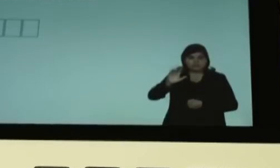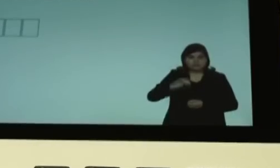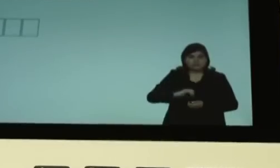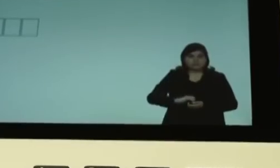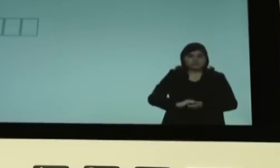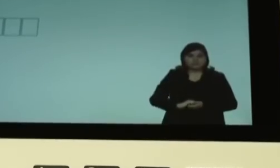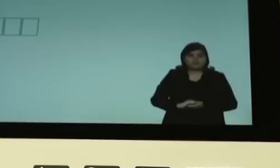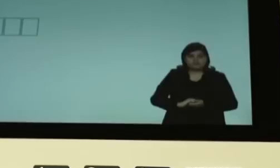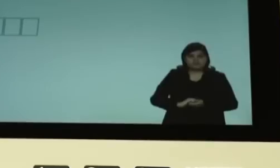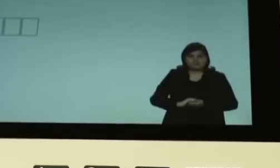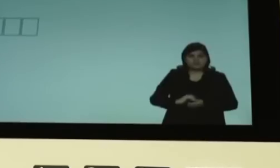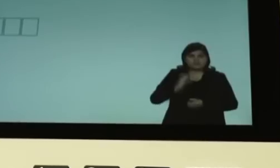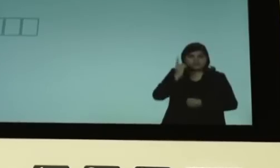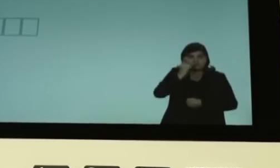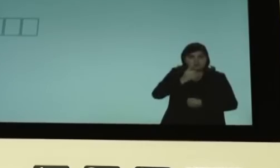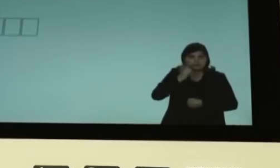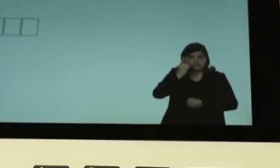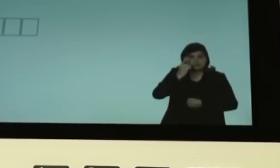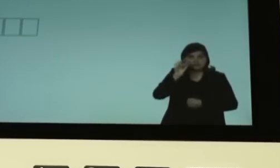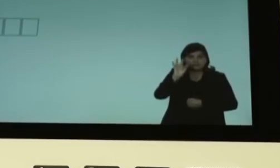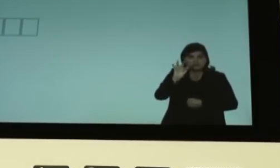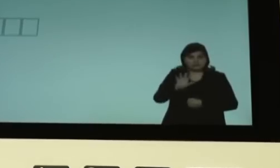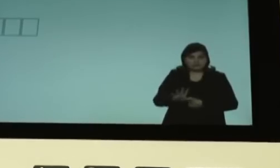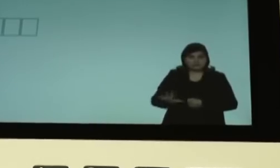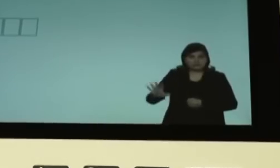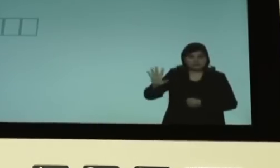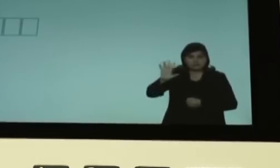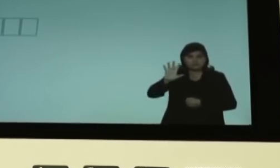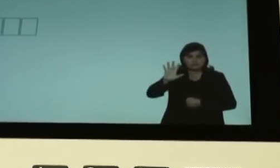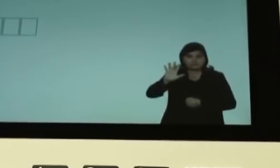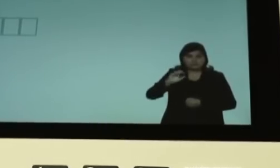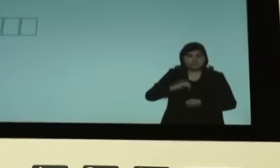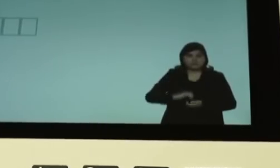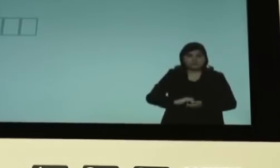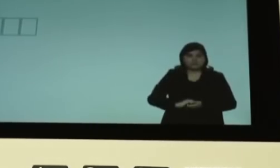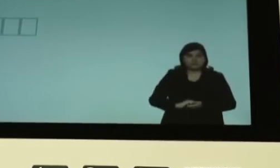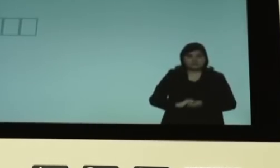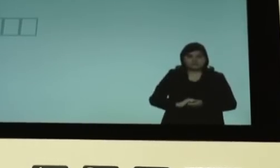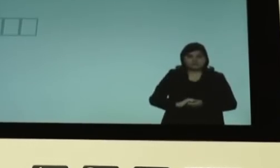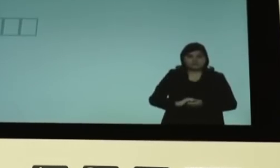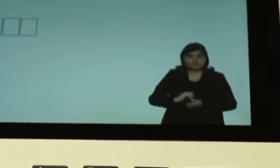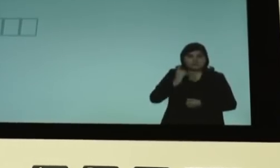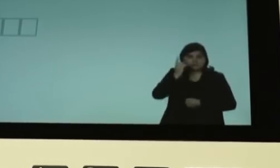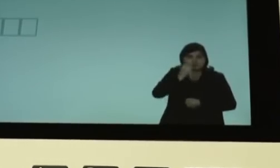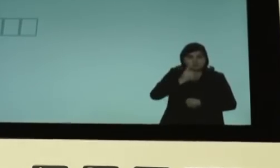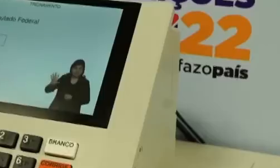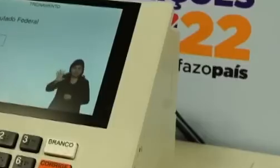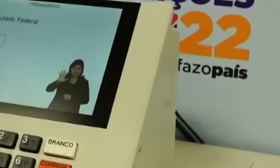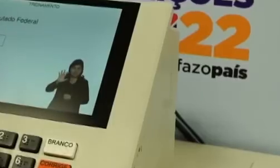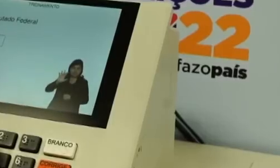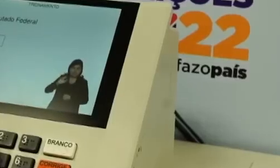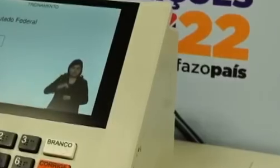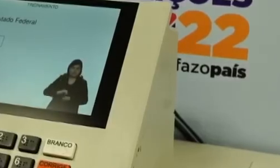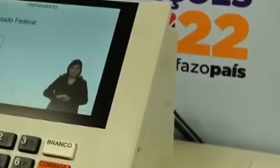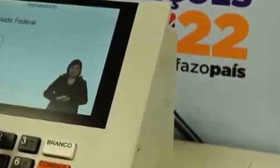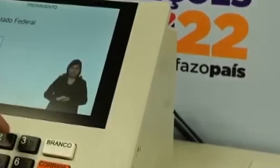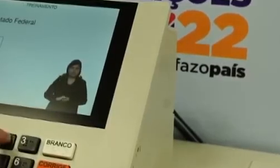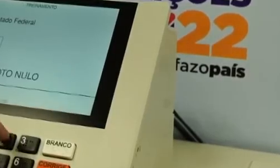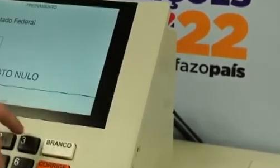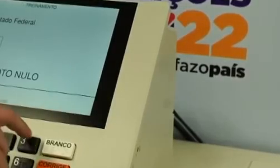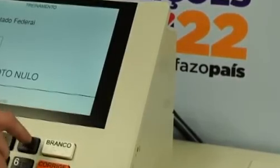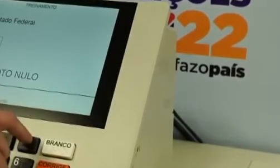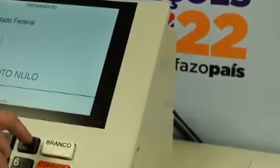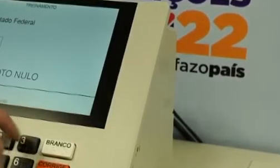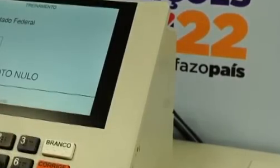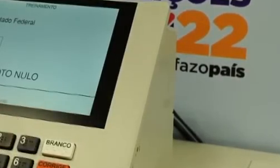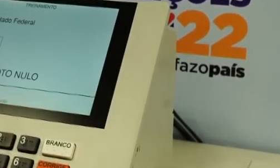está oferecendo. Então, isso já foi estabelecido, qualquer tipo de vantagem, assim como se caracteriza para